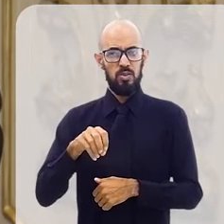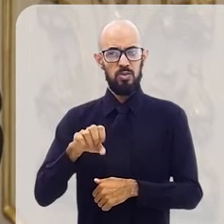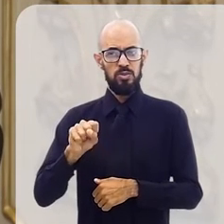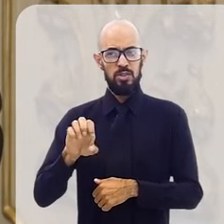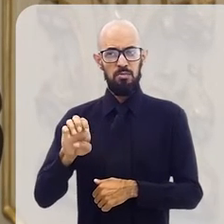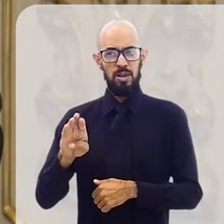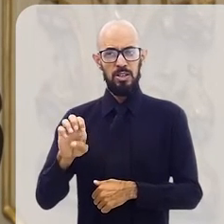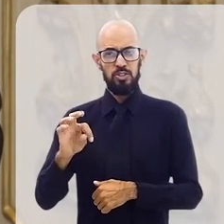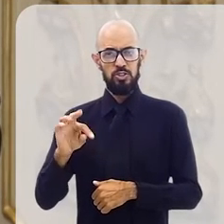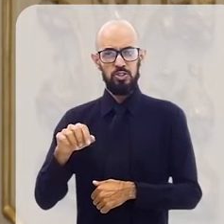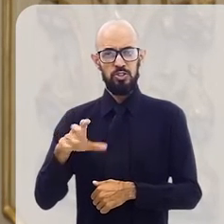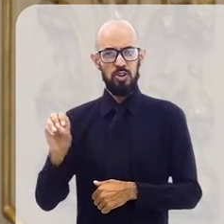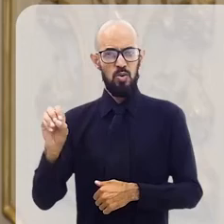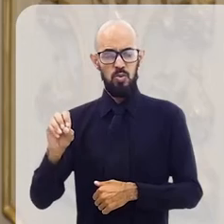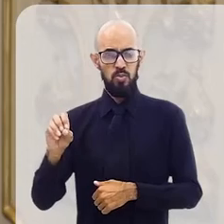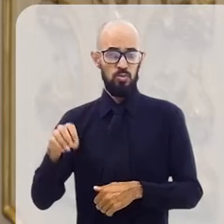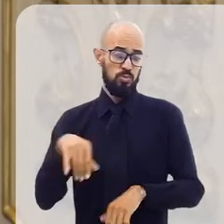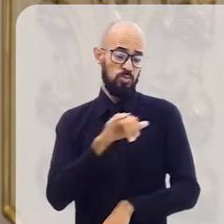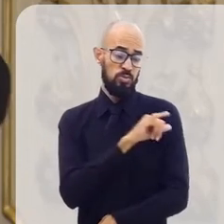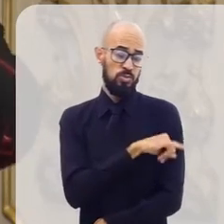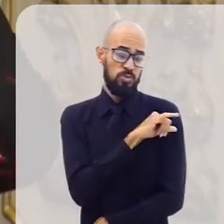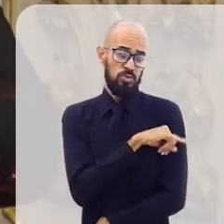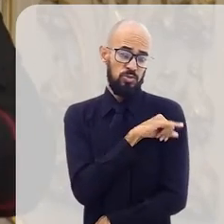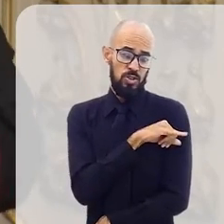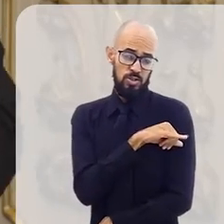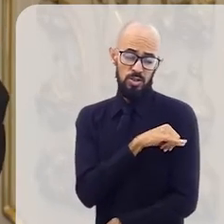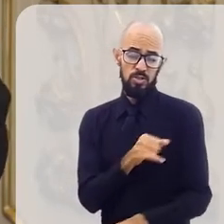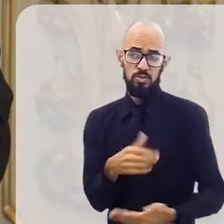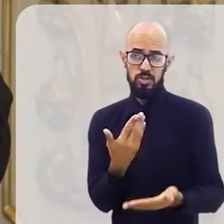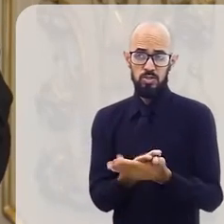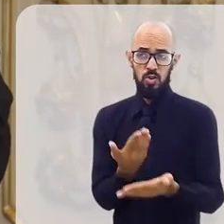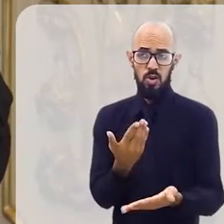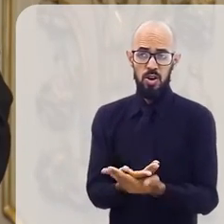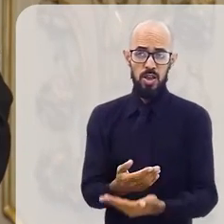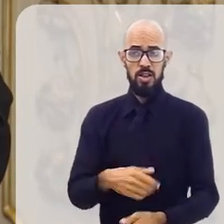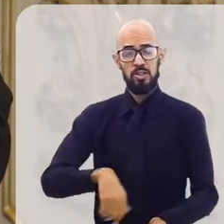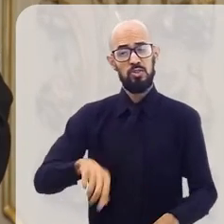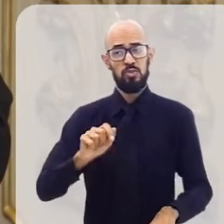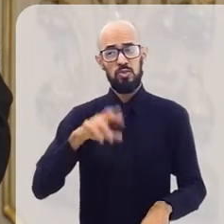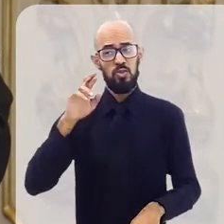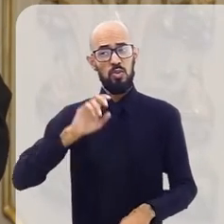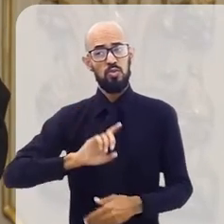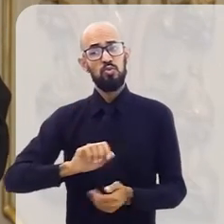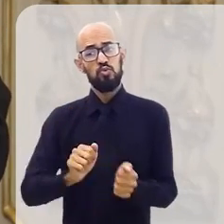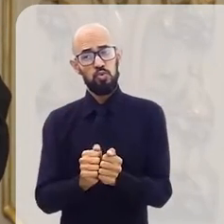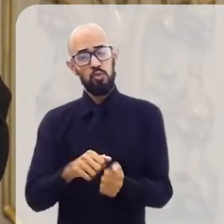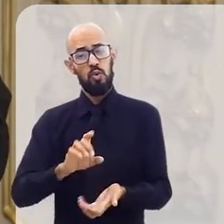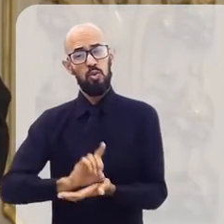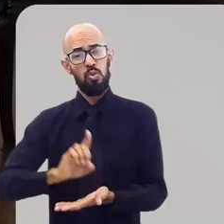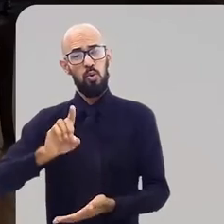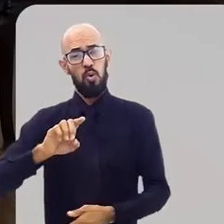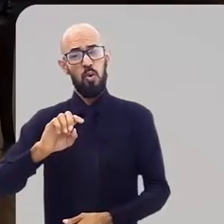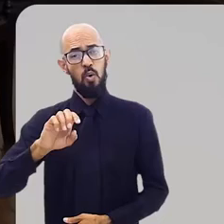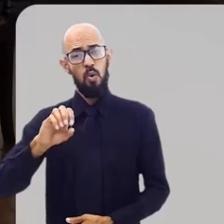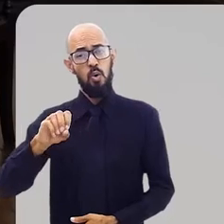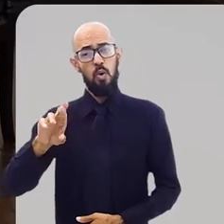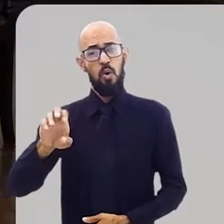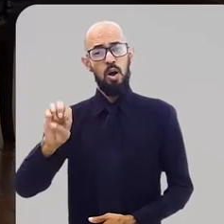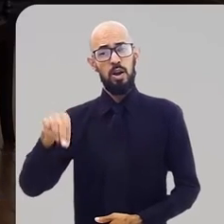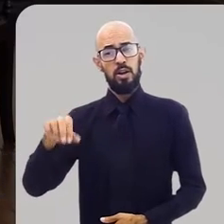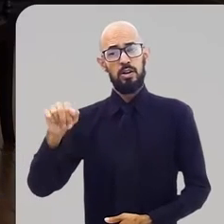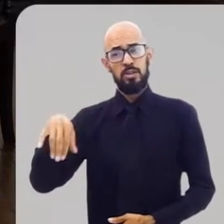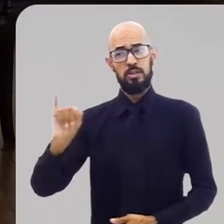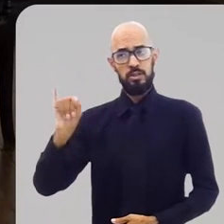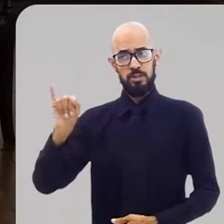de Janeiro é fazendo parte do dessa desse Colégio Episcopal com Cardeal Dom Orani e